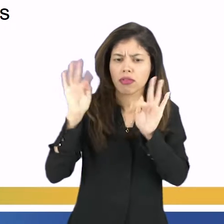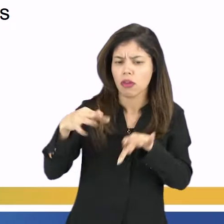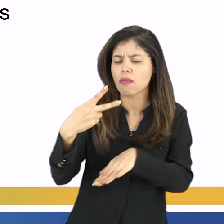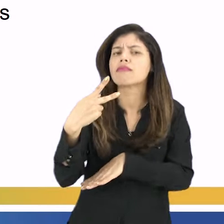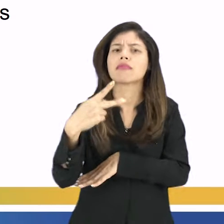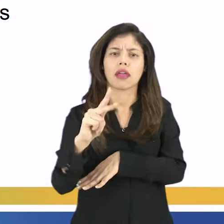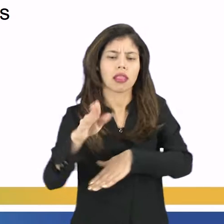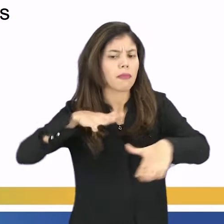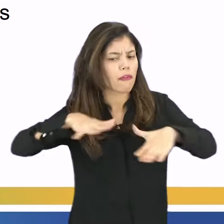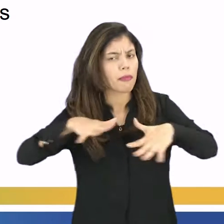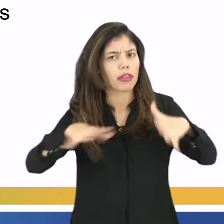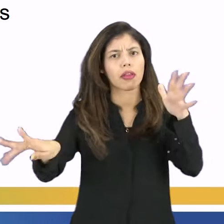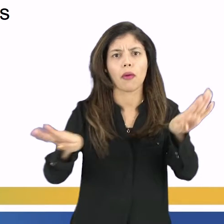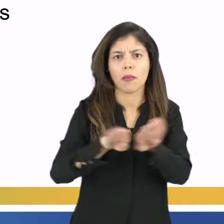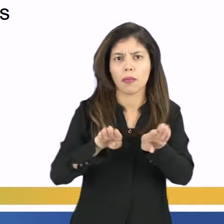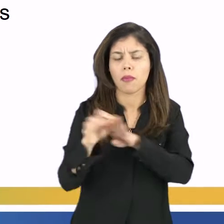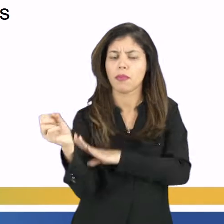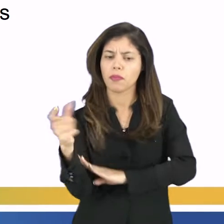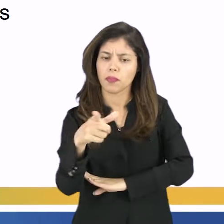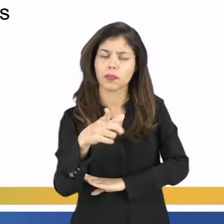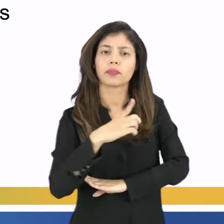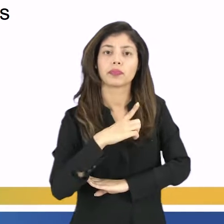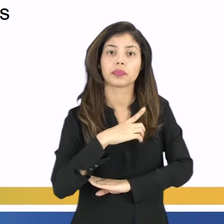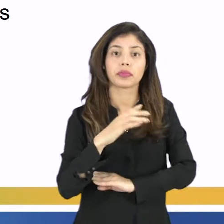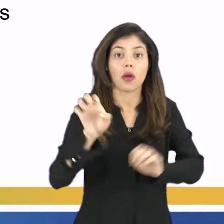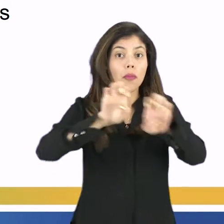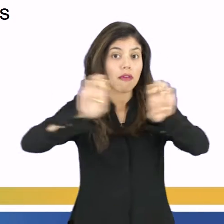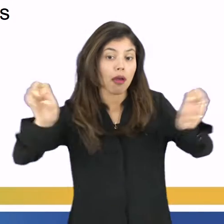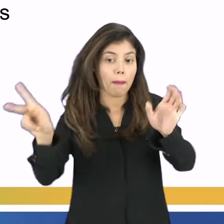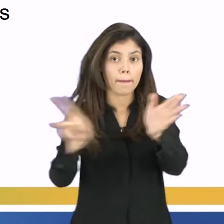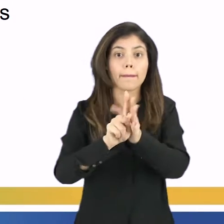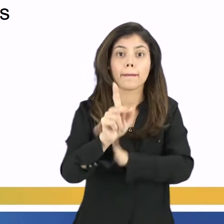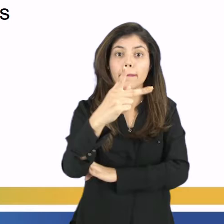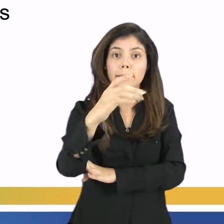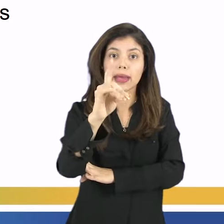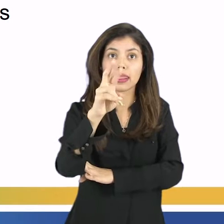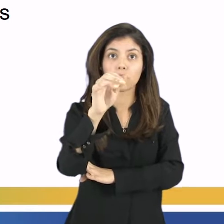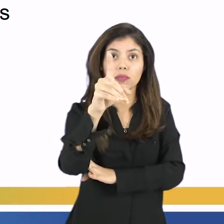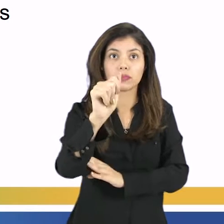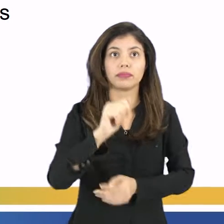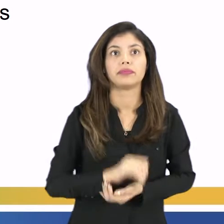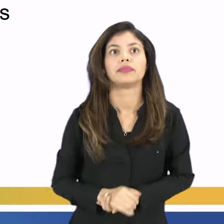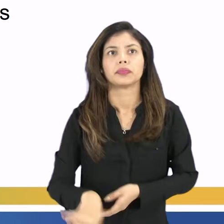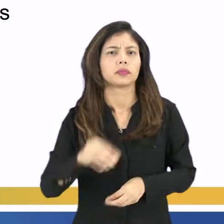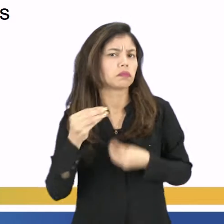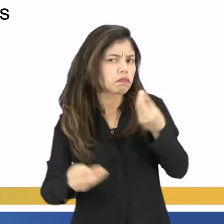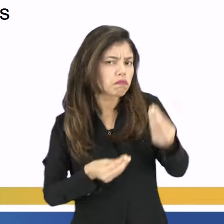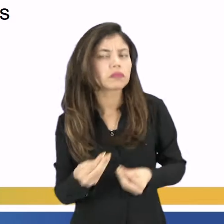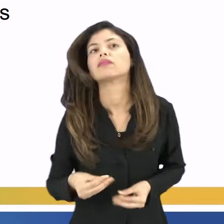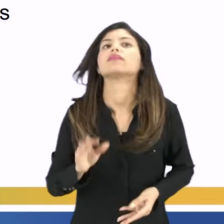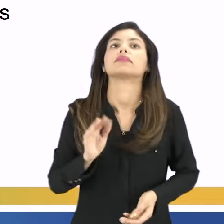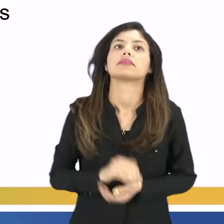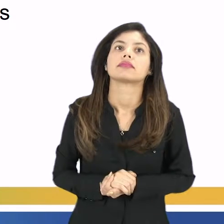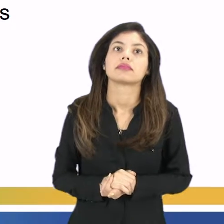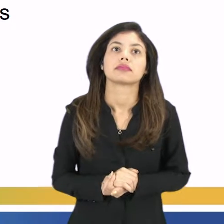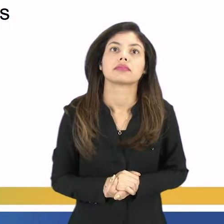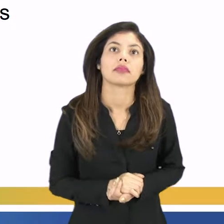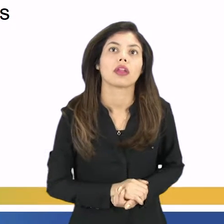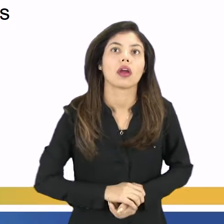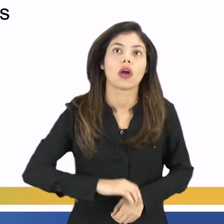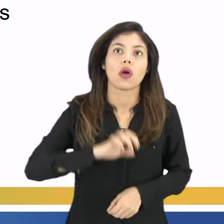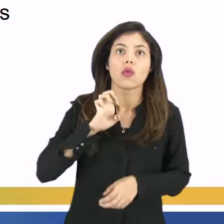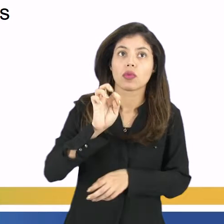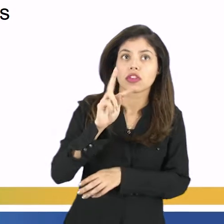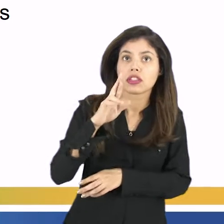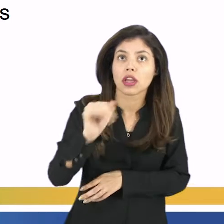final dessas movimentações eu obtenha uma equação padrão. Como assim? A lei de Hess diz que o estado